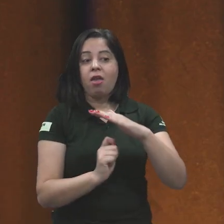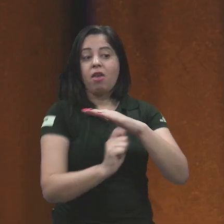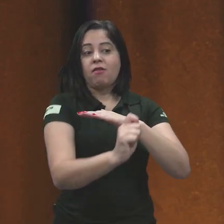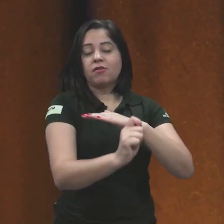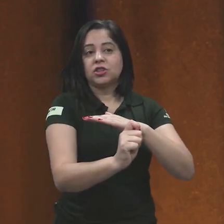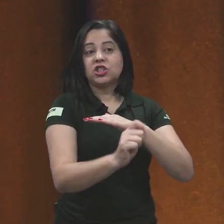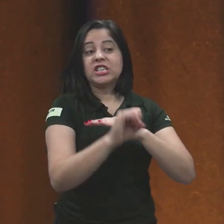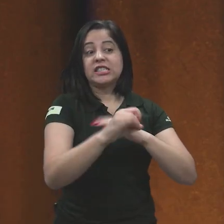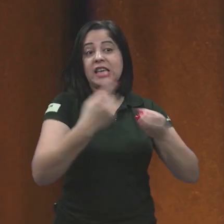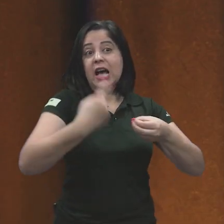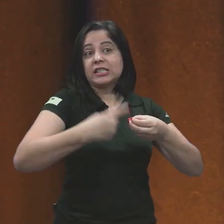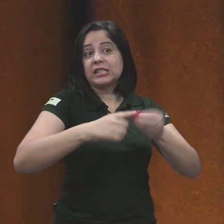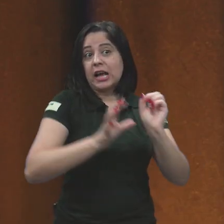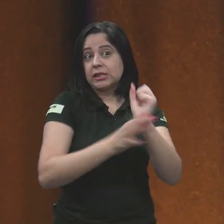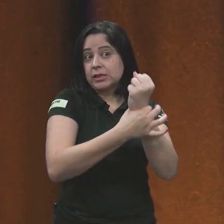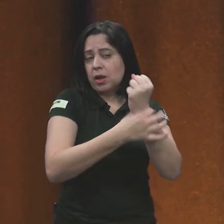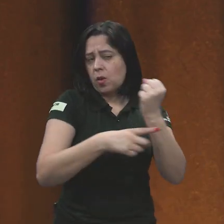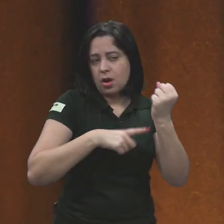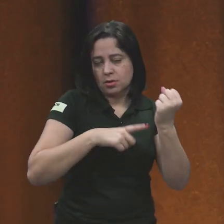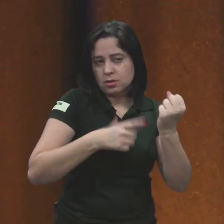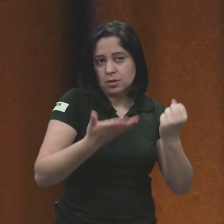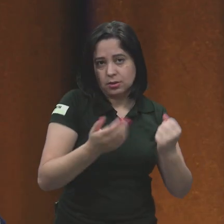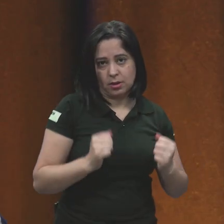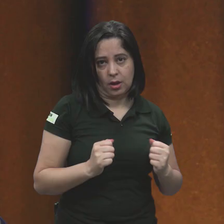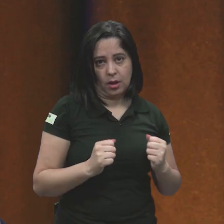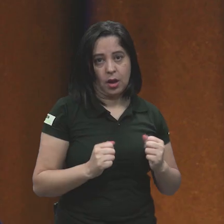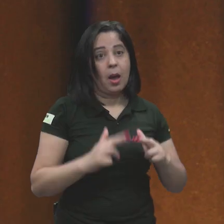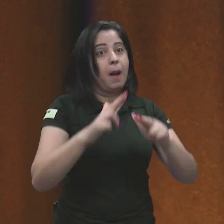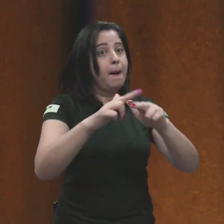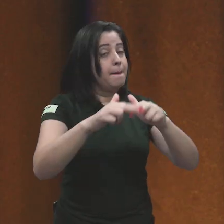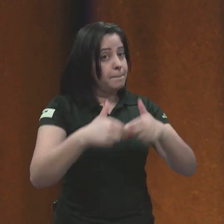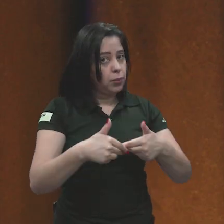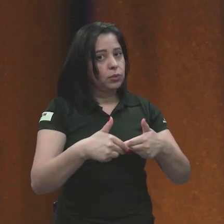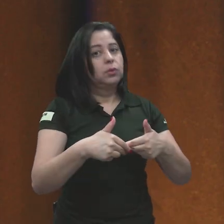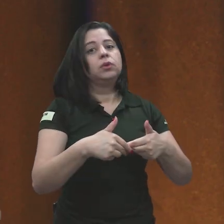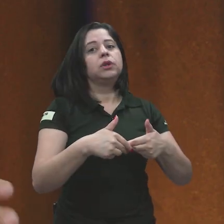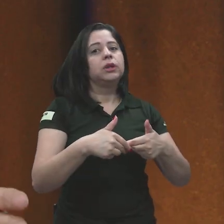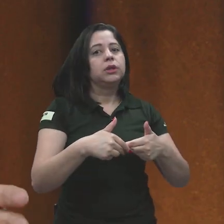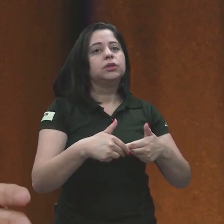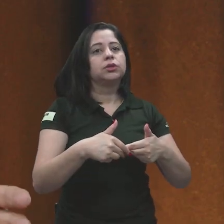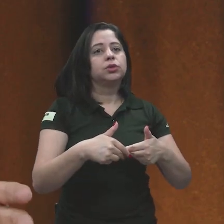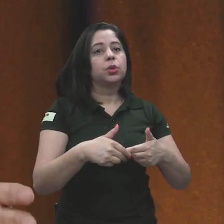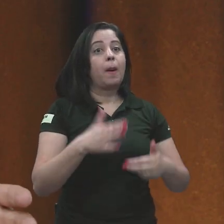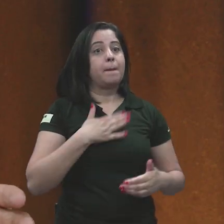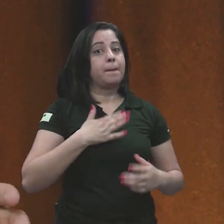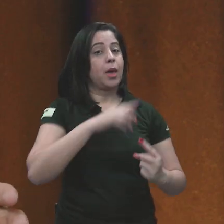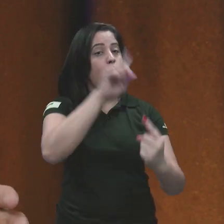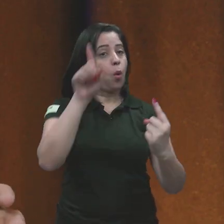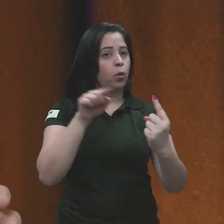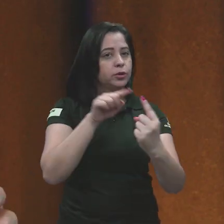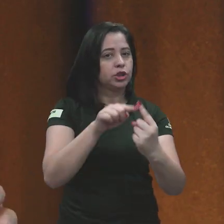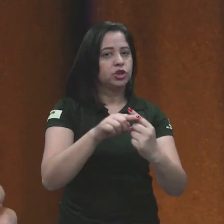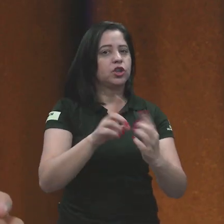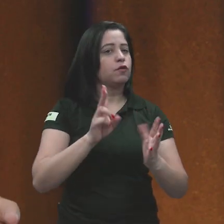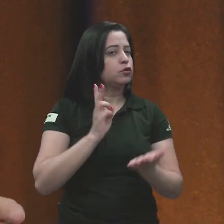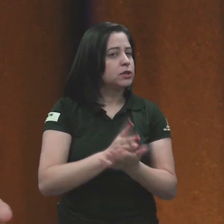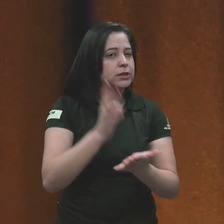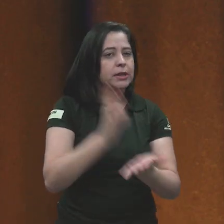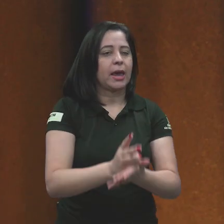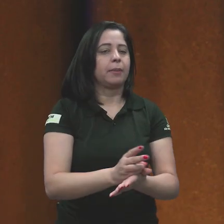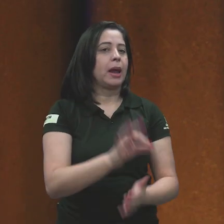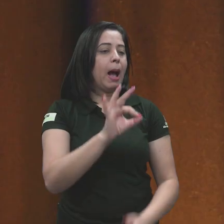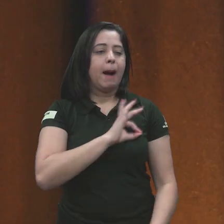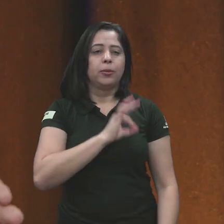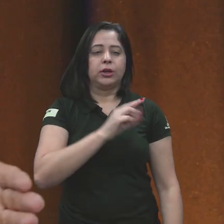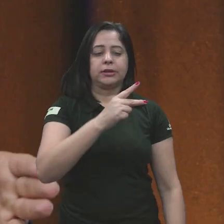seguro. Então, a gente trabalha muito na promoção de segurança pública, em equipar cada vez mais os nossos agentes de segurança,